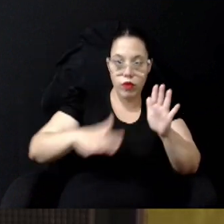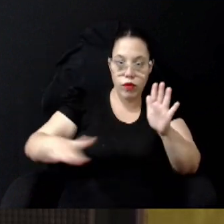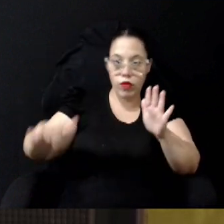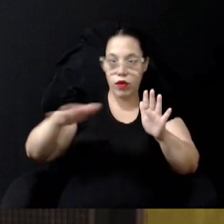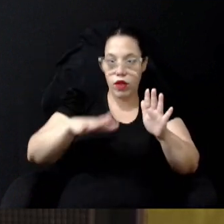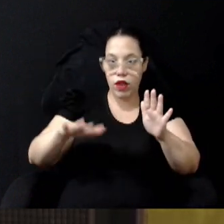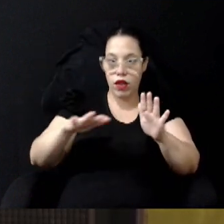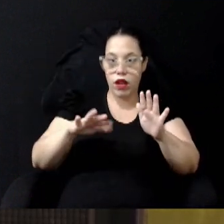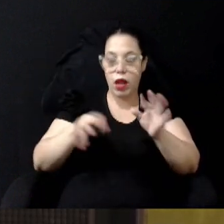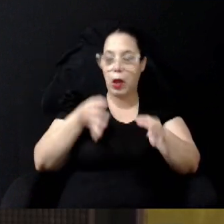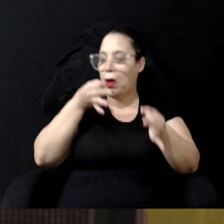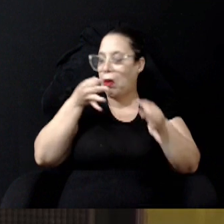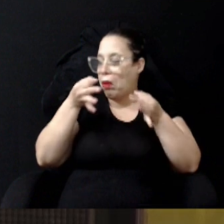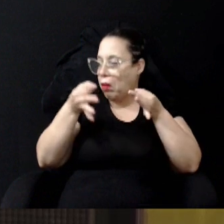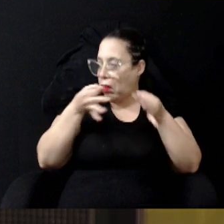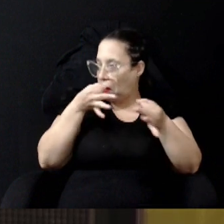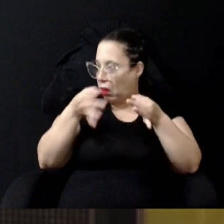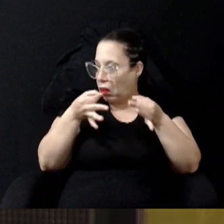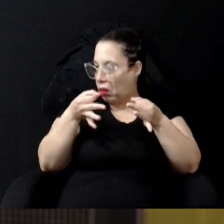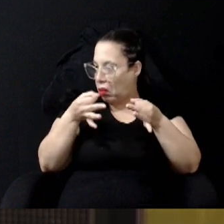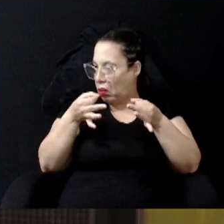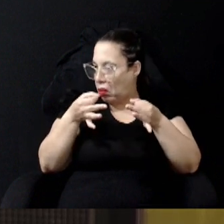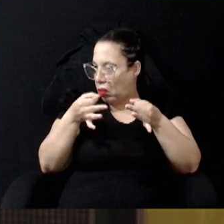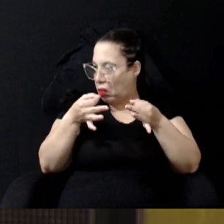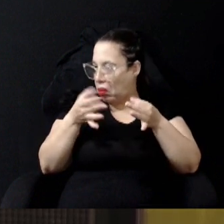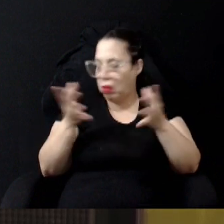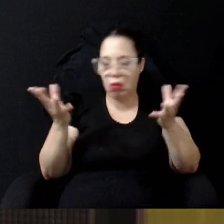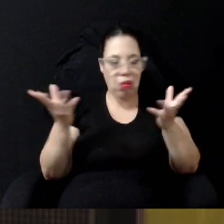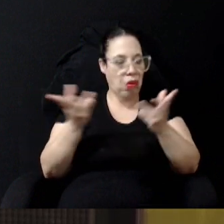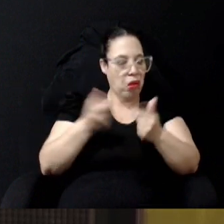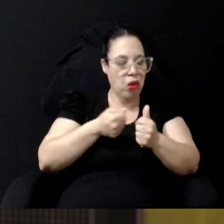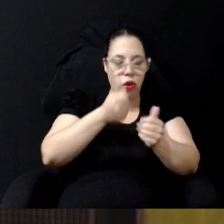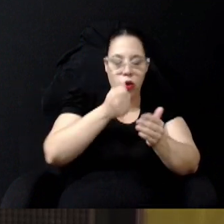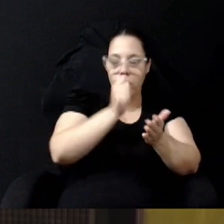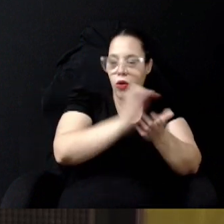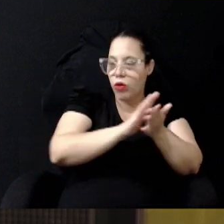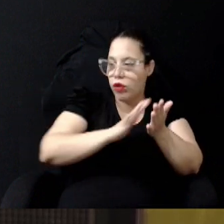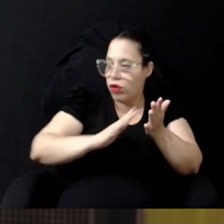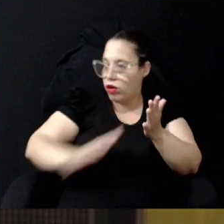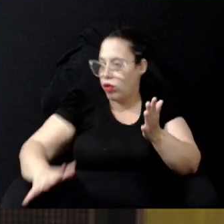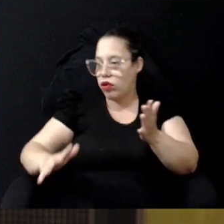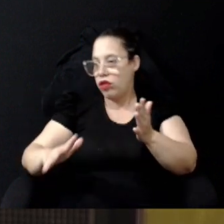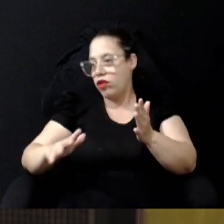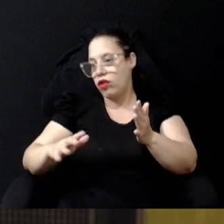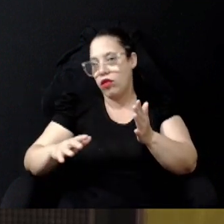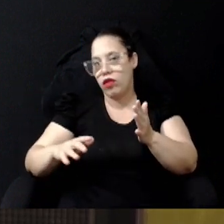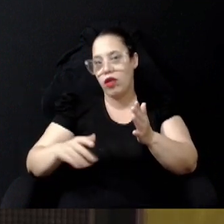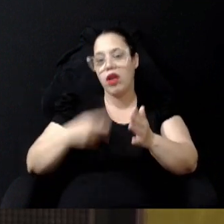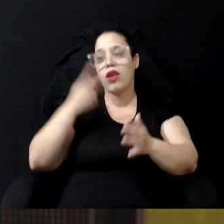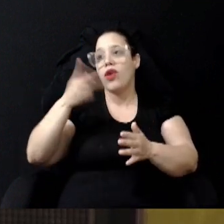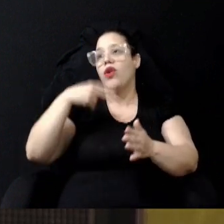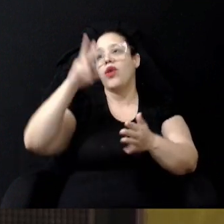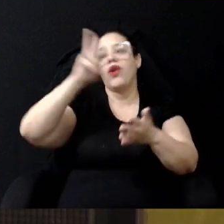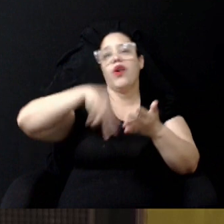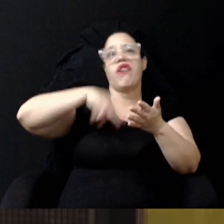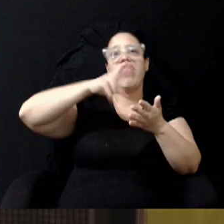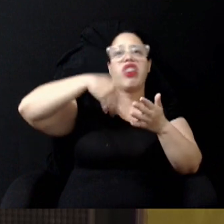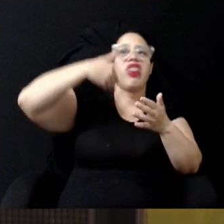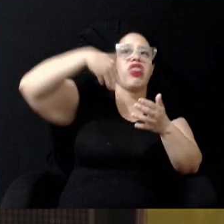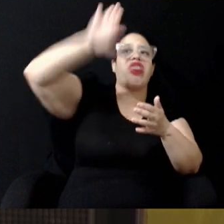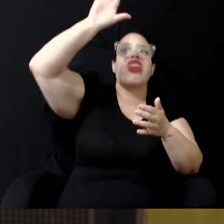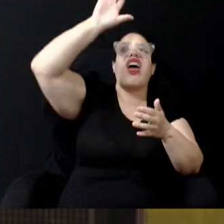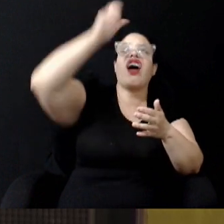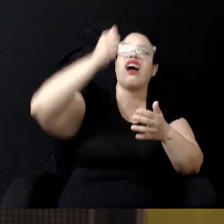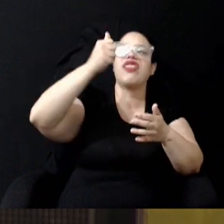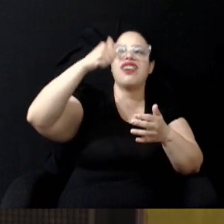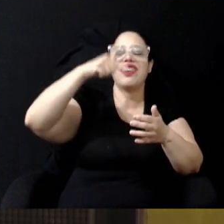lista imensa de contribuições que, se eu for continuar lendo, nós vamos aqui até às 17.